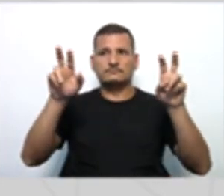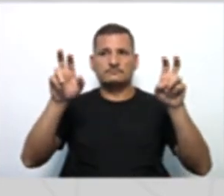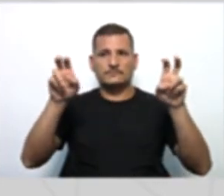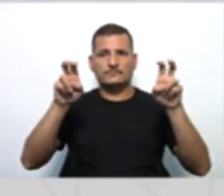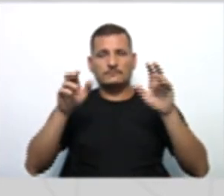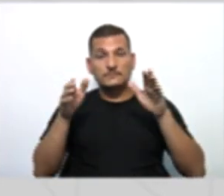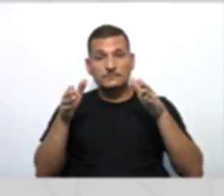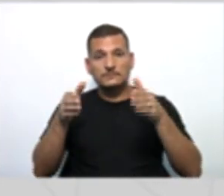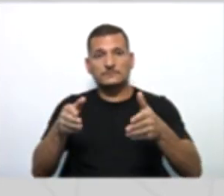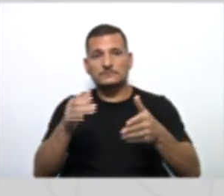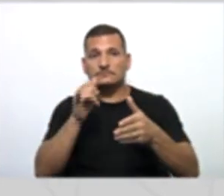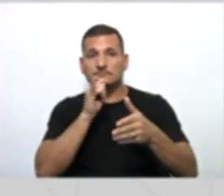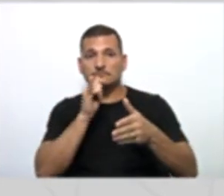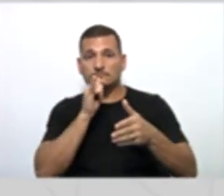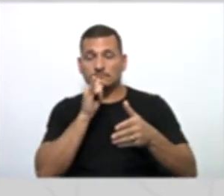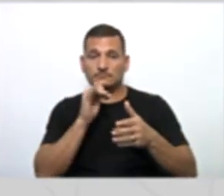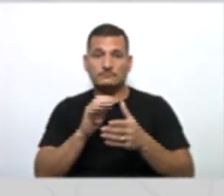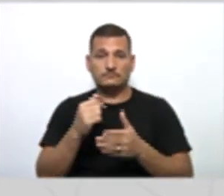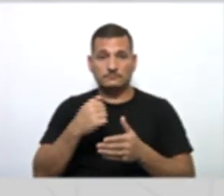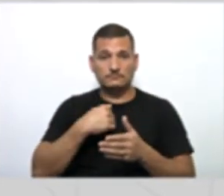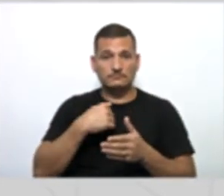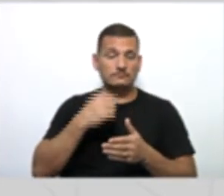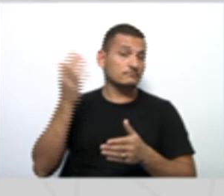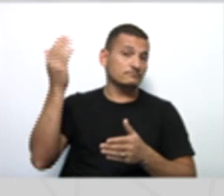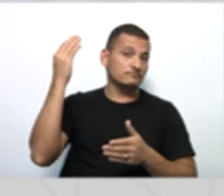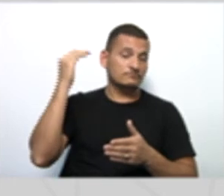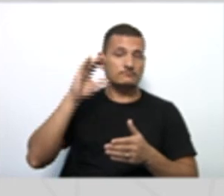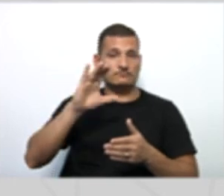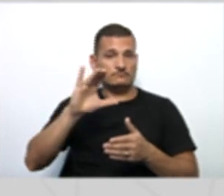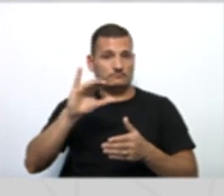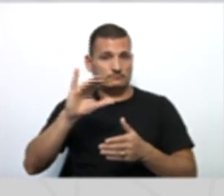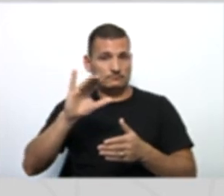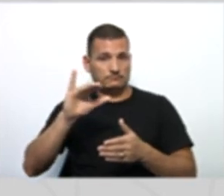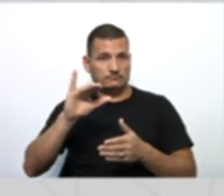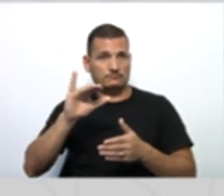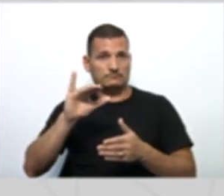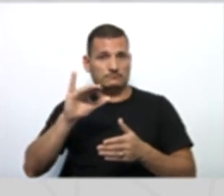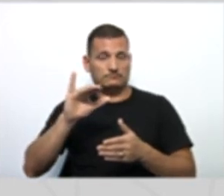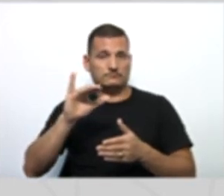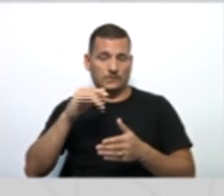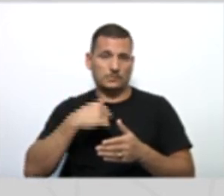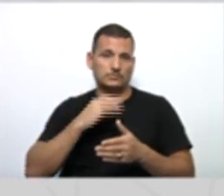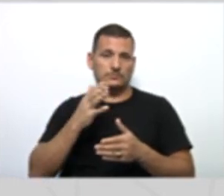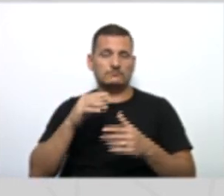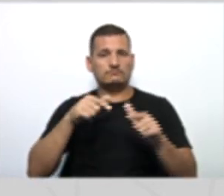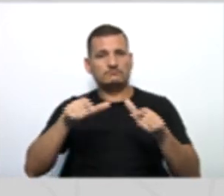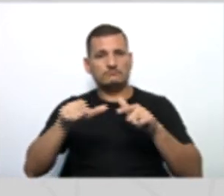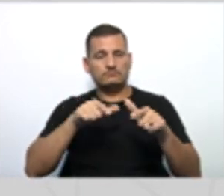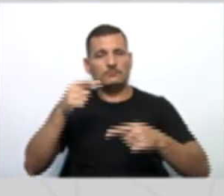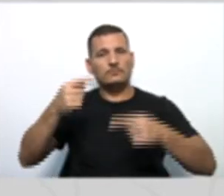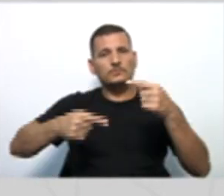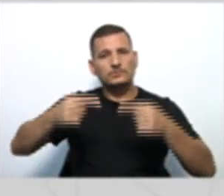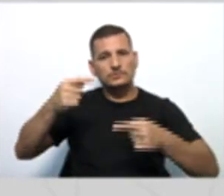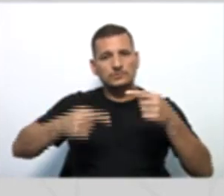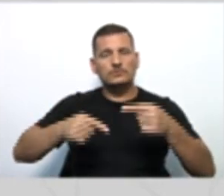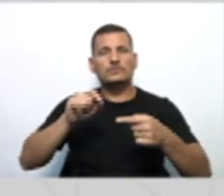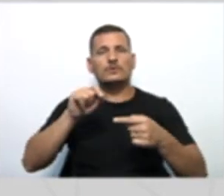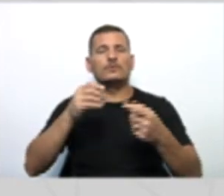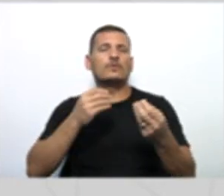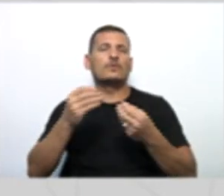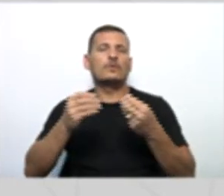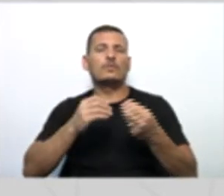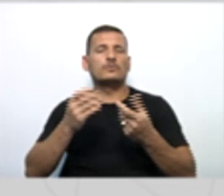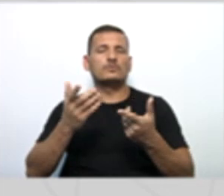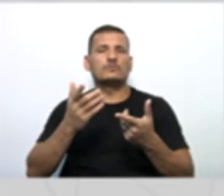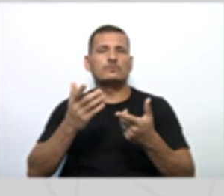específico. Por exemplo, quando eu estava no curso de Ciências Sociais, eu trabalhei com políticas públicas de enfrentamento à violência sexual